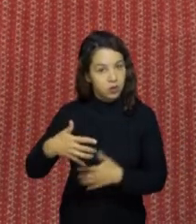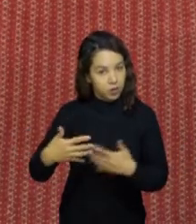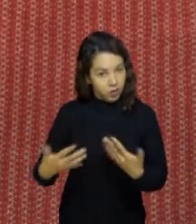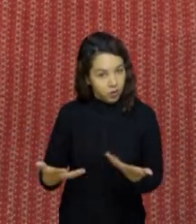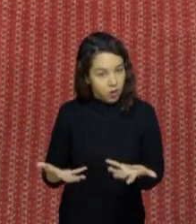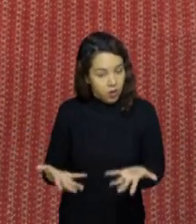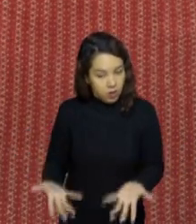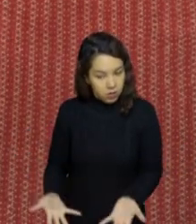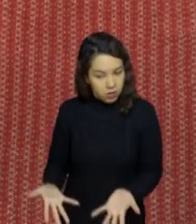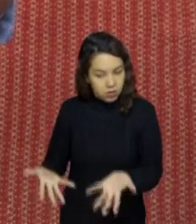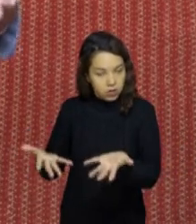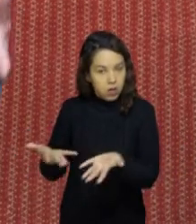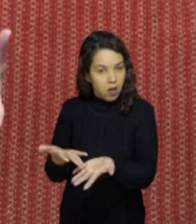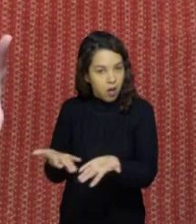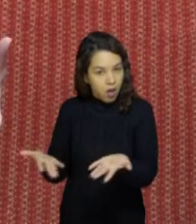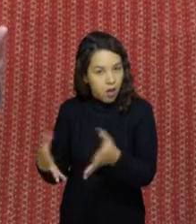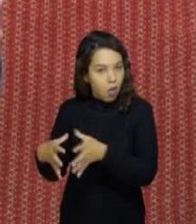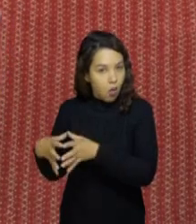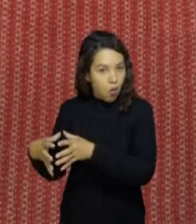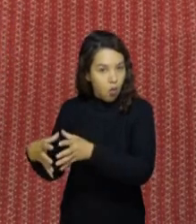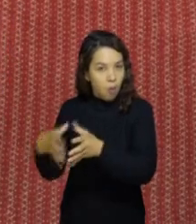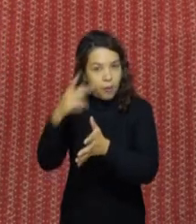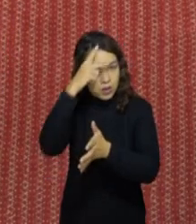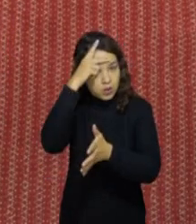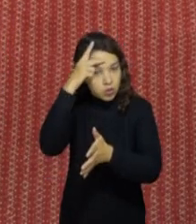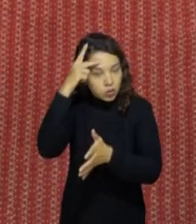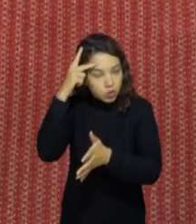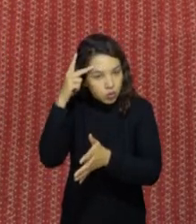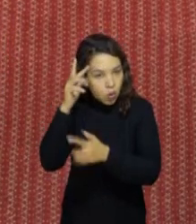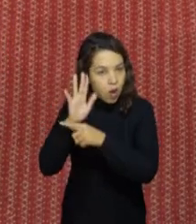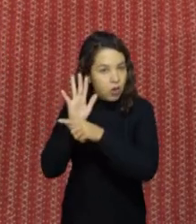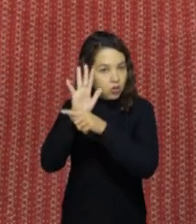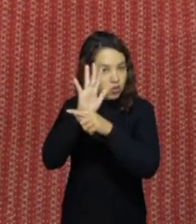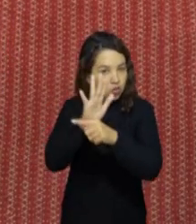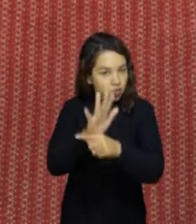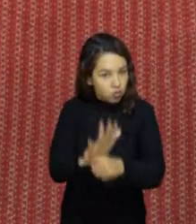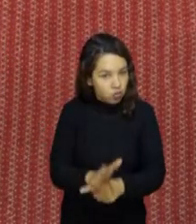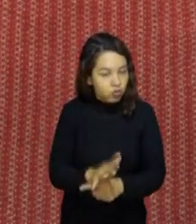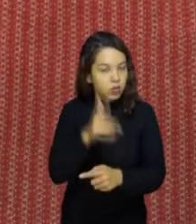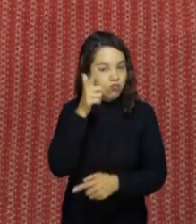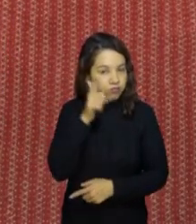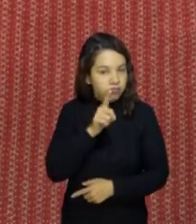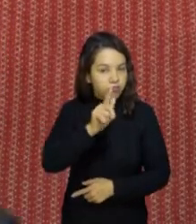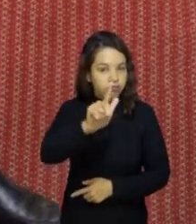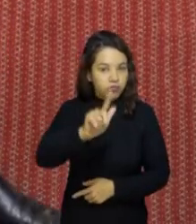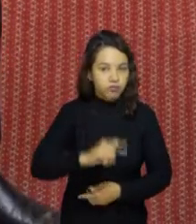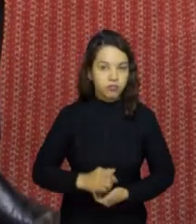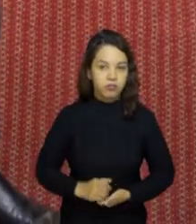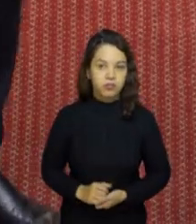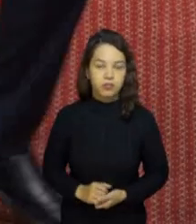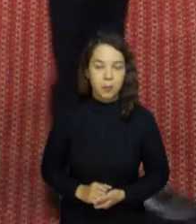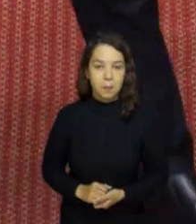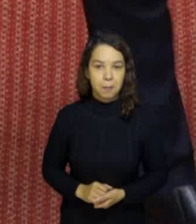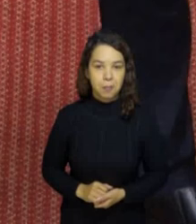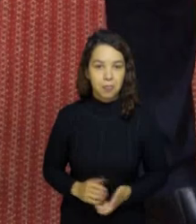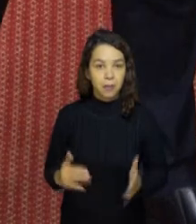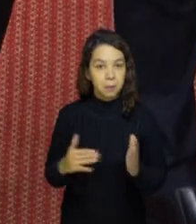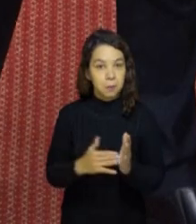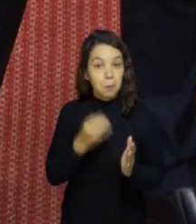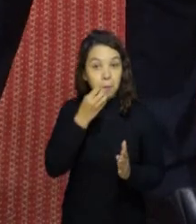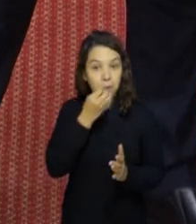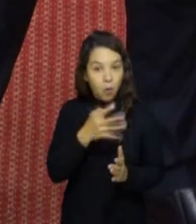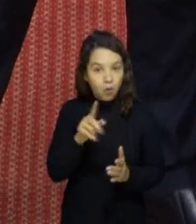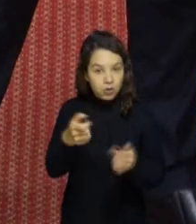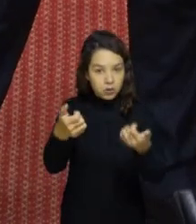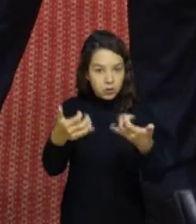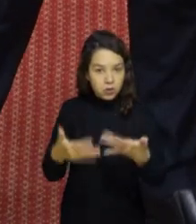né, essas mãos todas que fazem chegar esse resultado. E, por último, que bom que você falou de fake